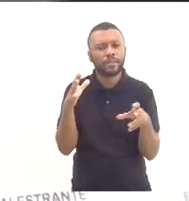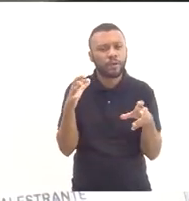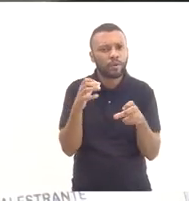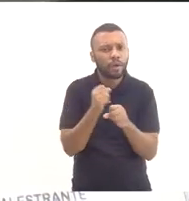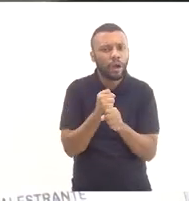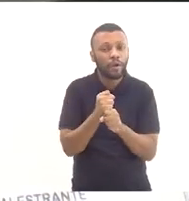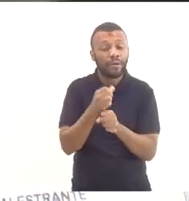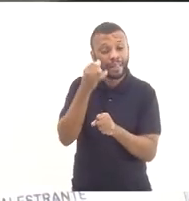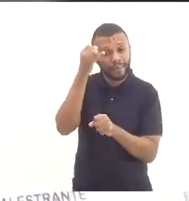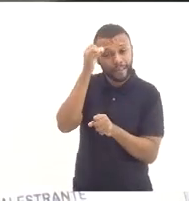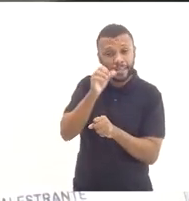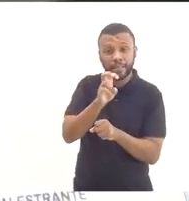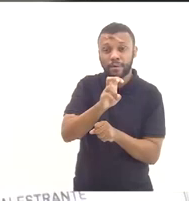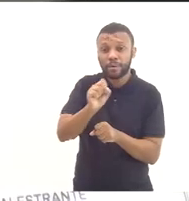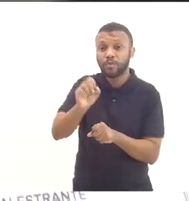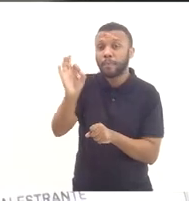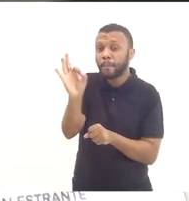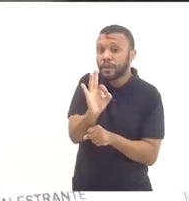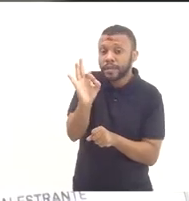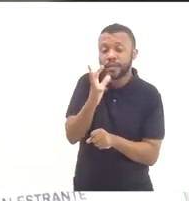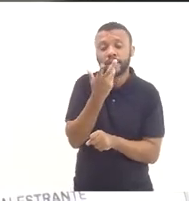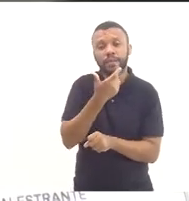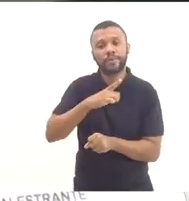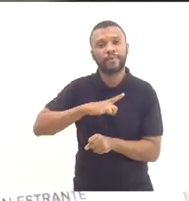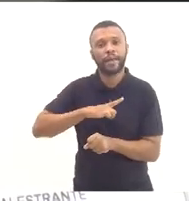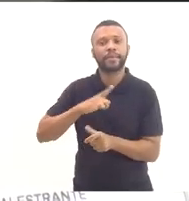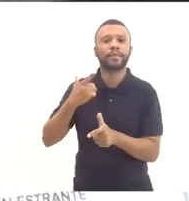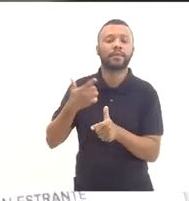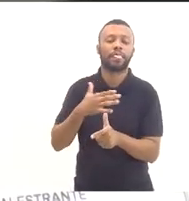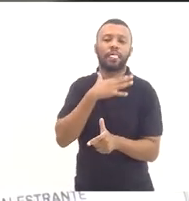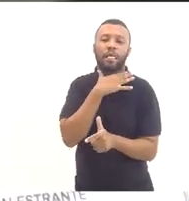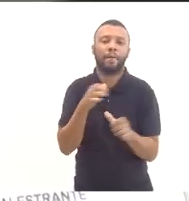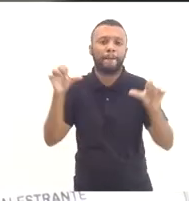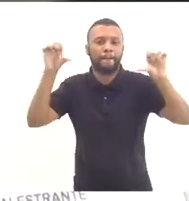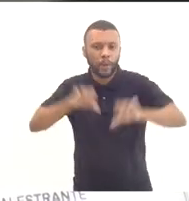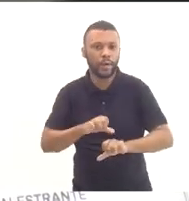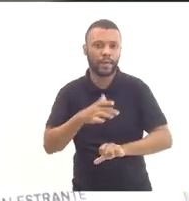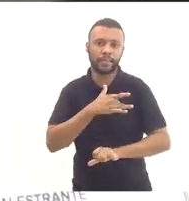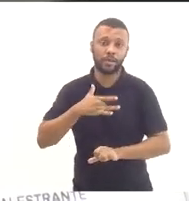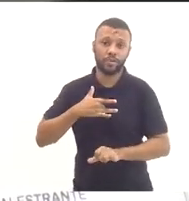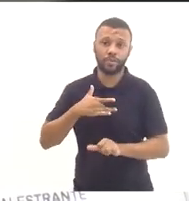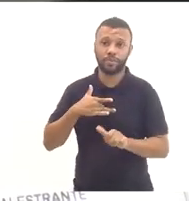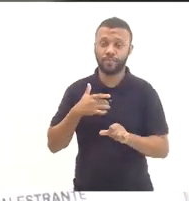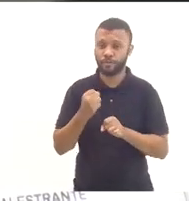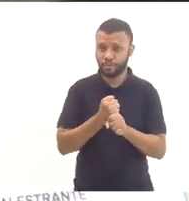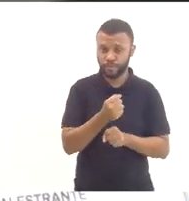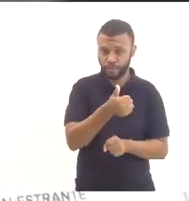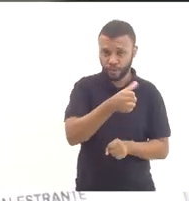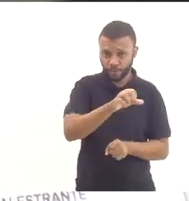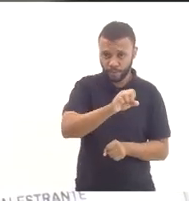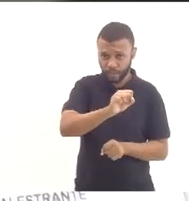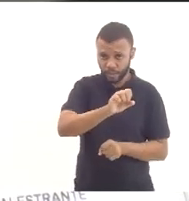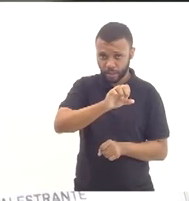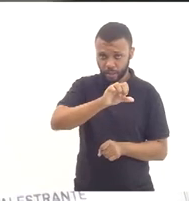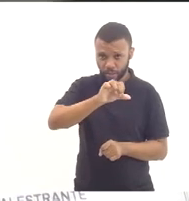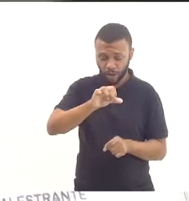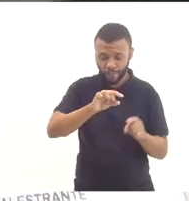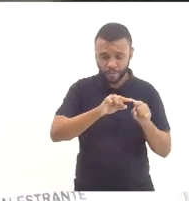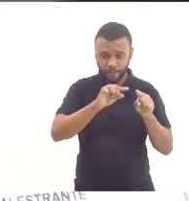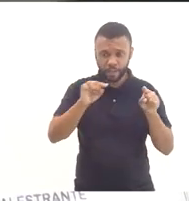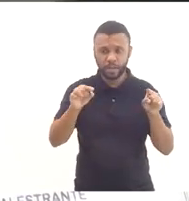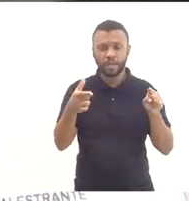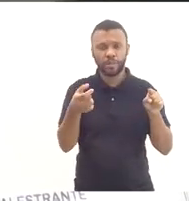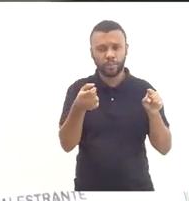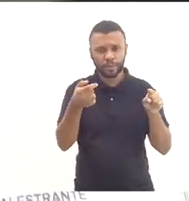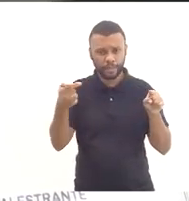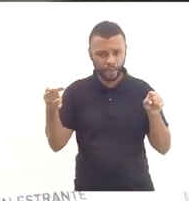por cento das Crianças tivessem crise né Isso foi de 89 até 2007 o Dr Kevin que há outro